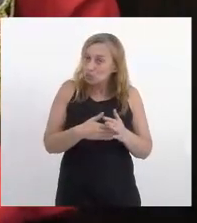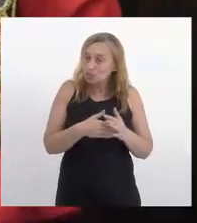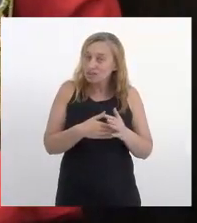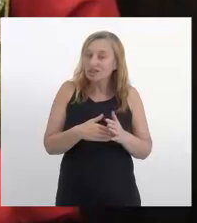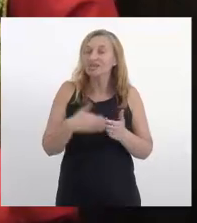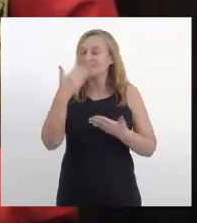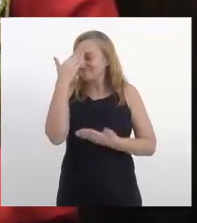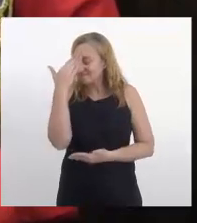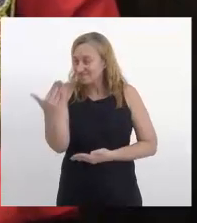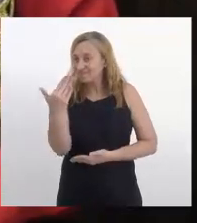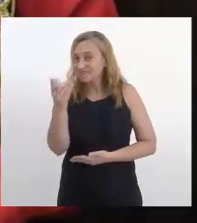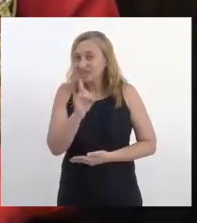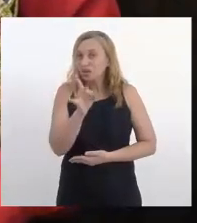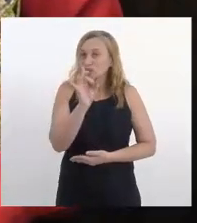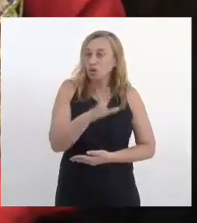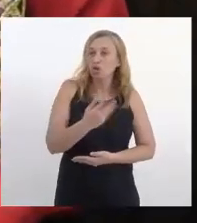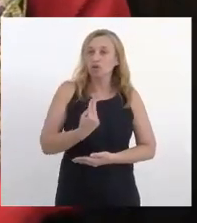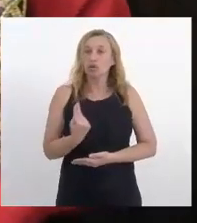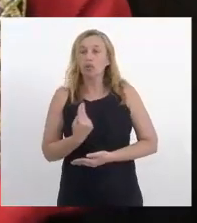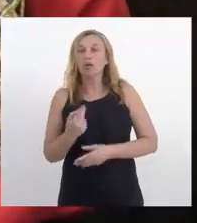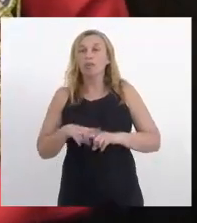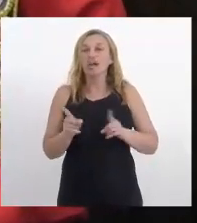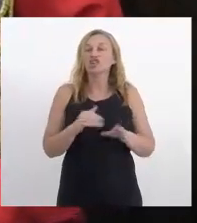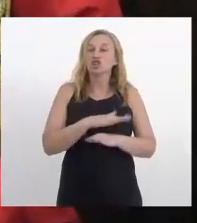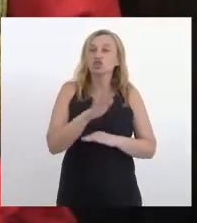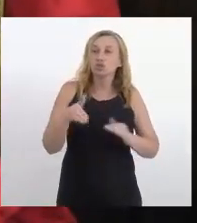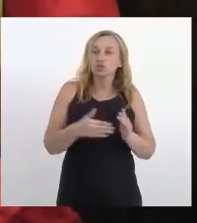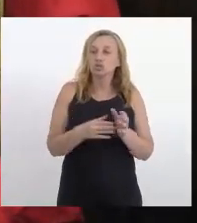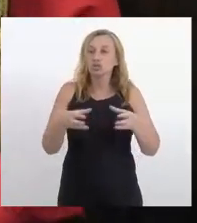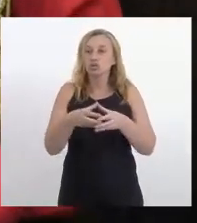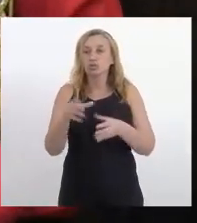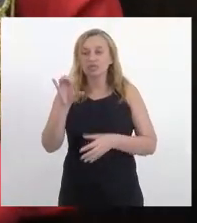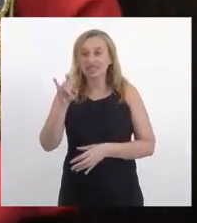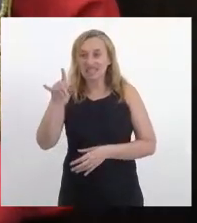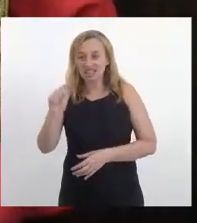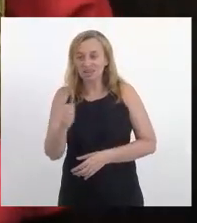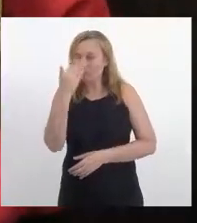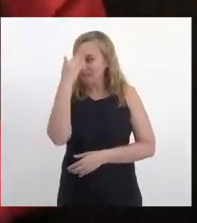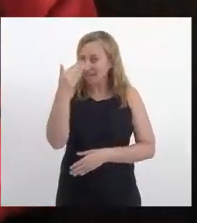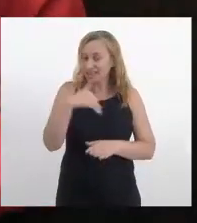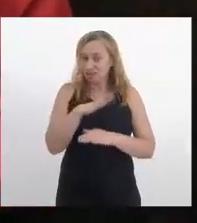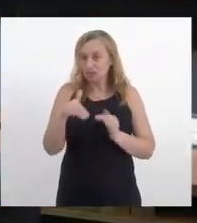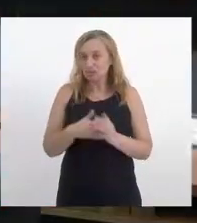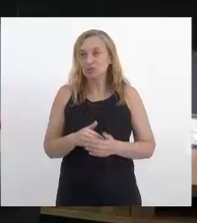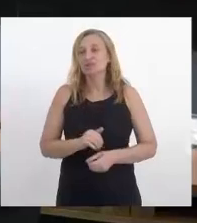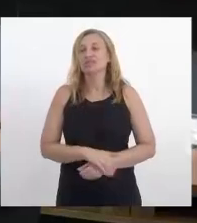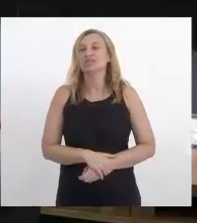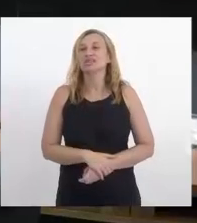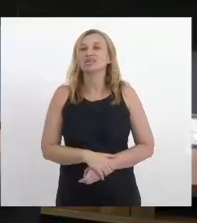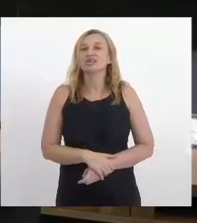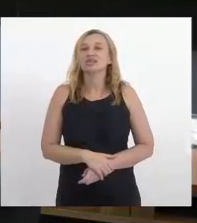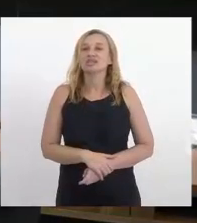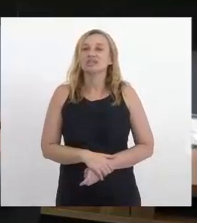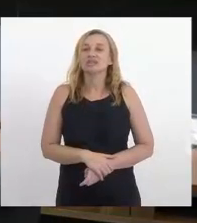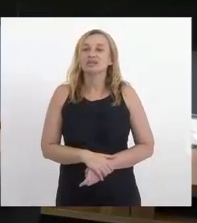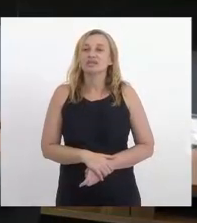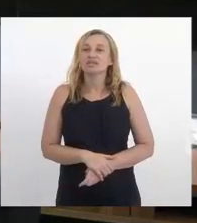E agradeço não só meu nome, mas toda a comunidade cigana. Muito obrigado a todos.